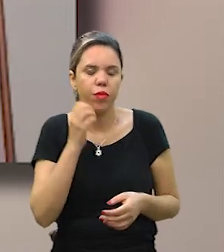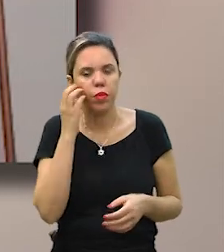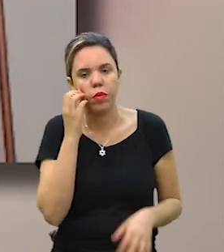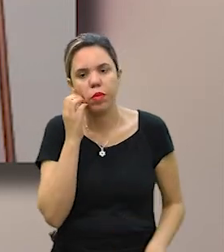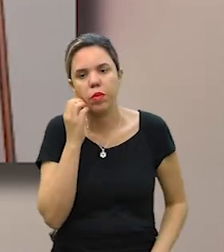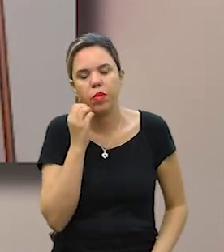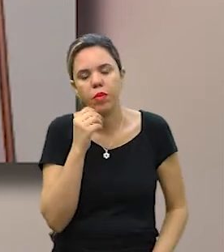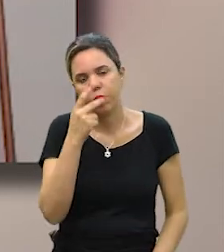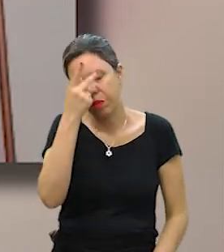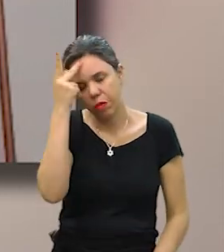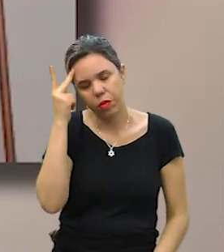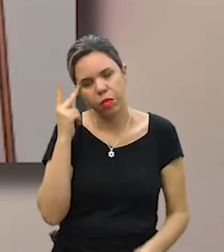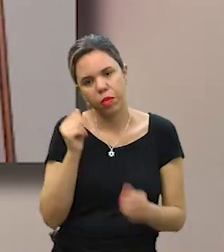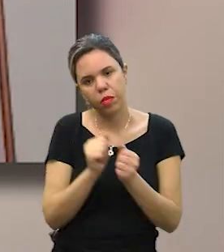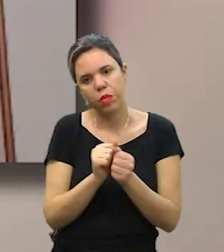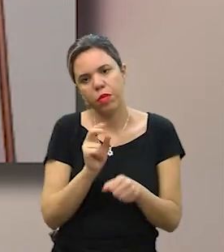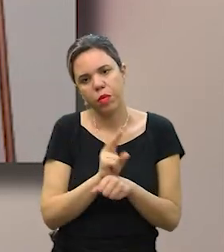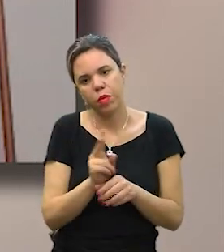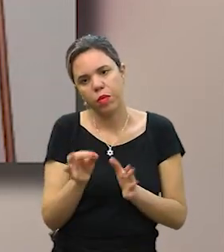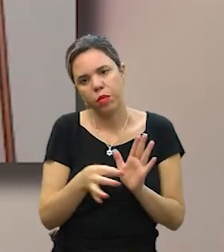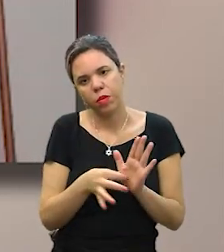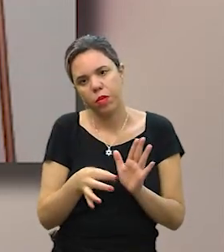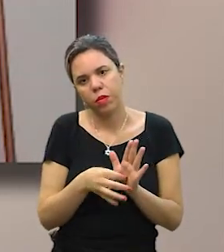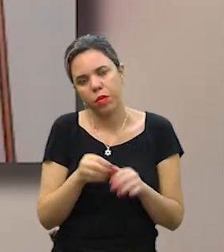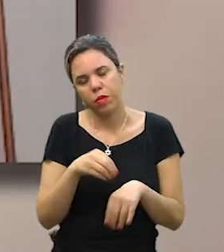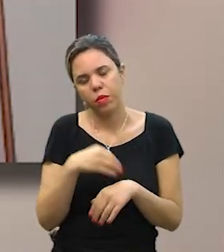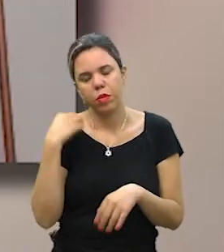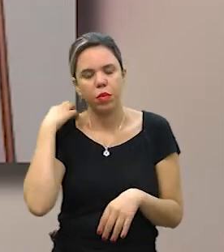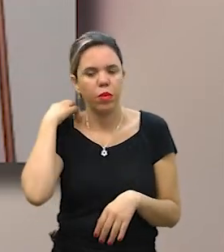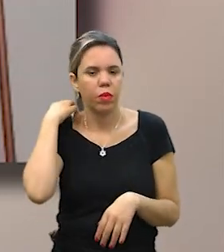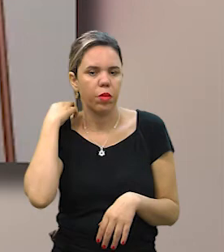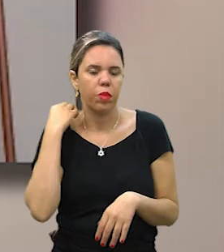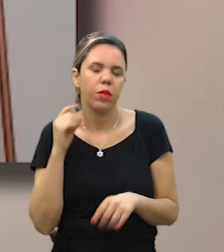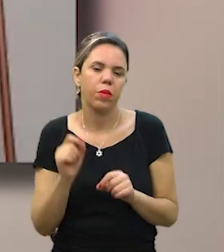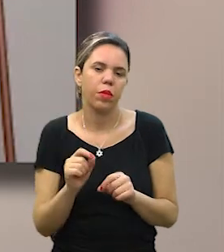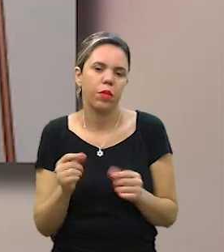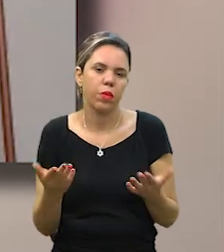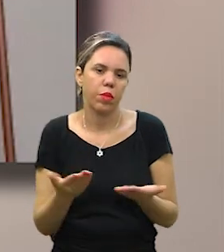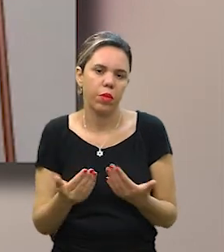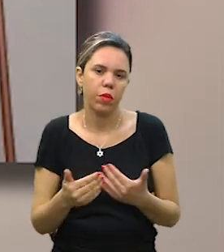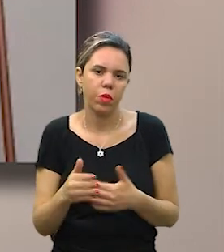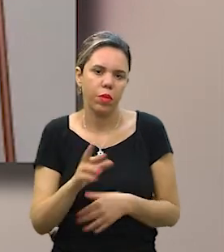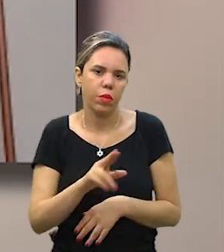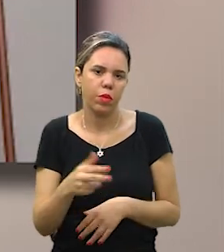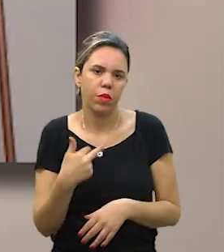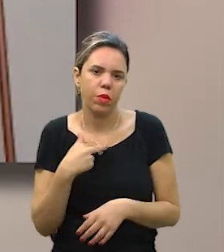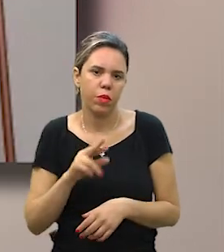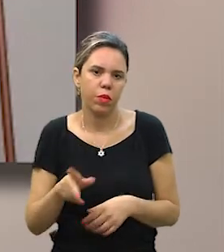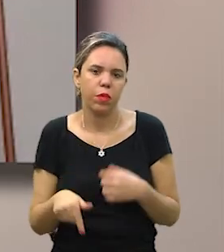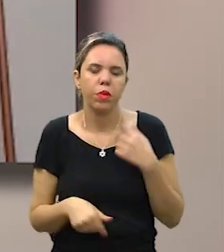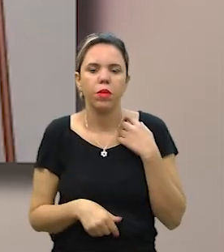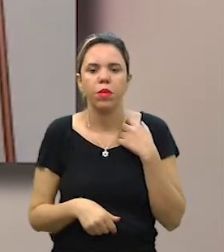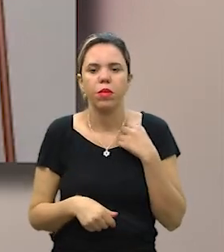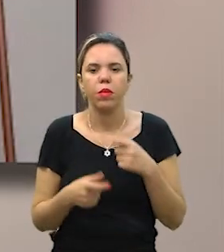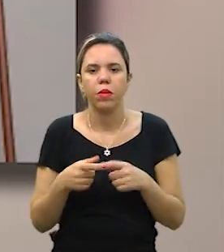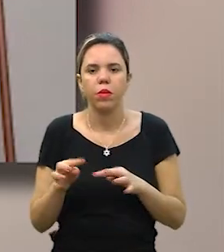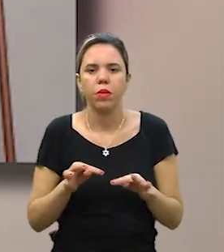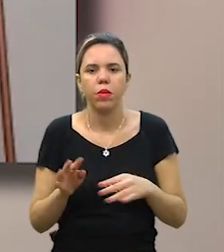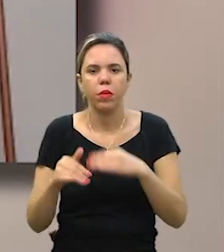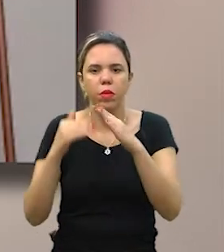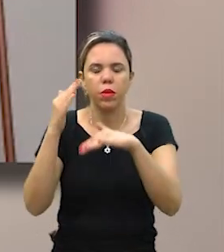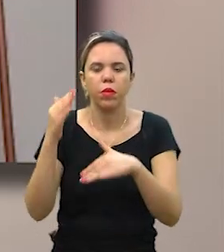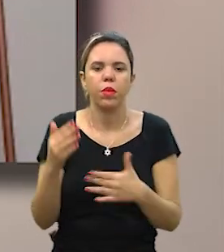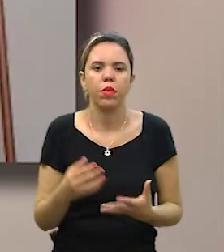avós, essas pessoas que dão essas opiniões externas, de que hoje em dia não é mais assim, que a